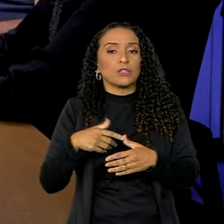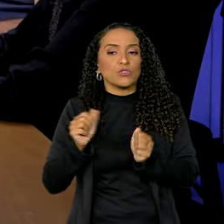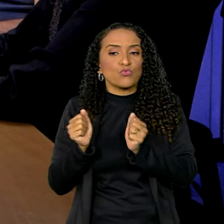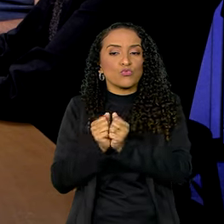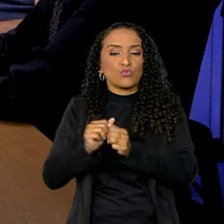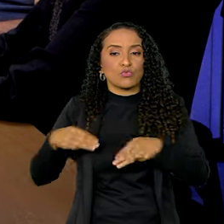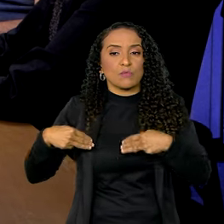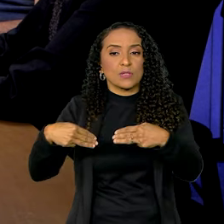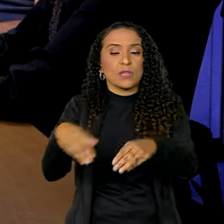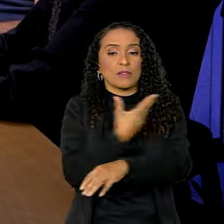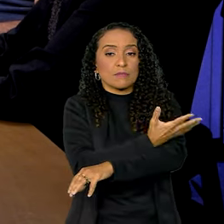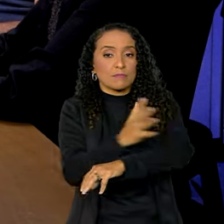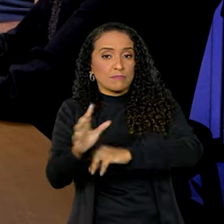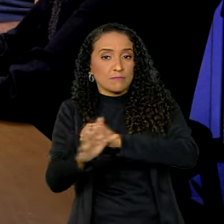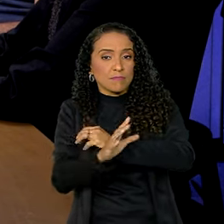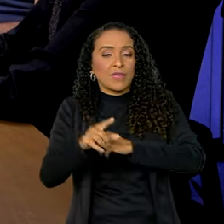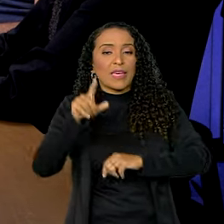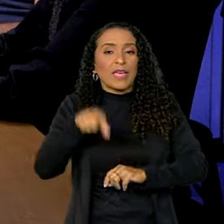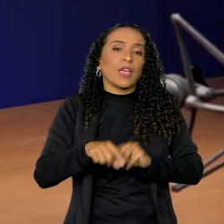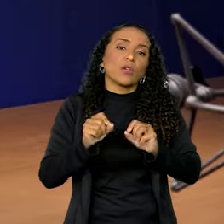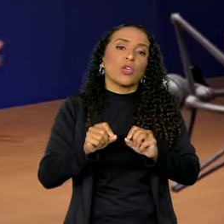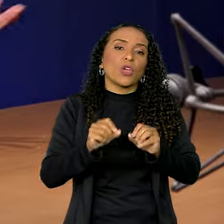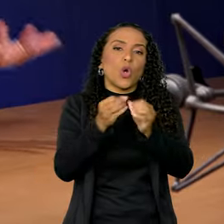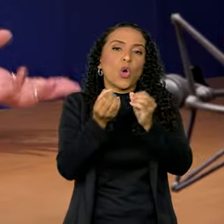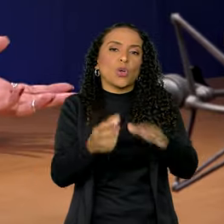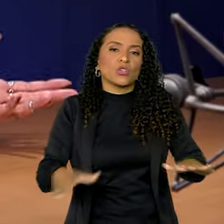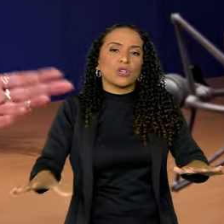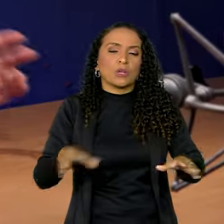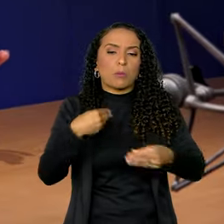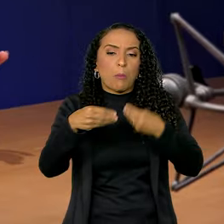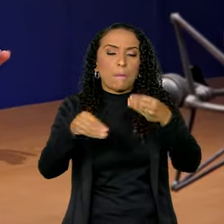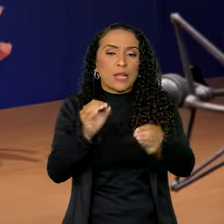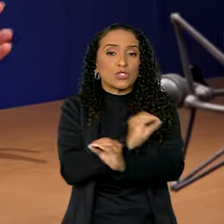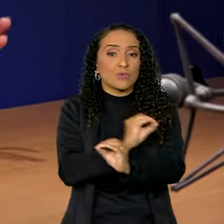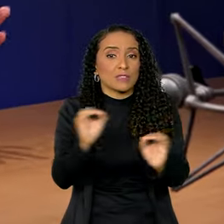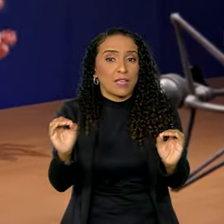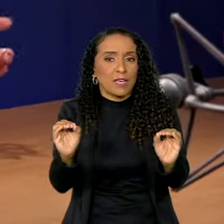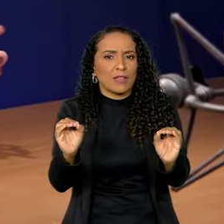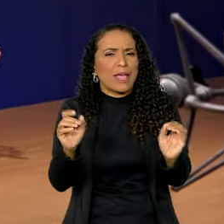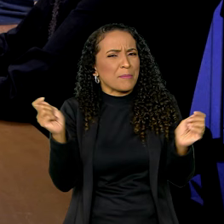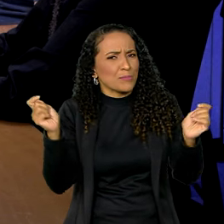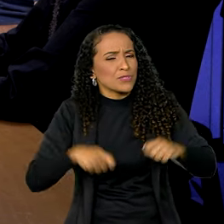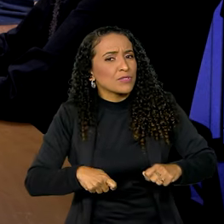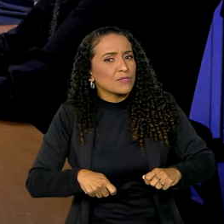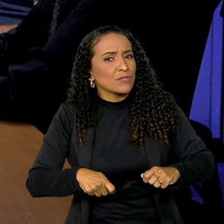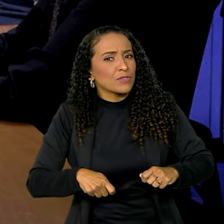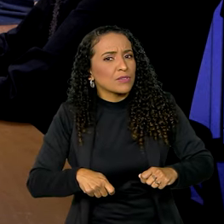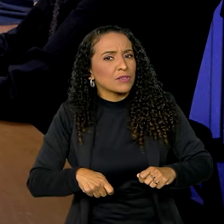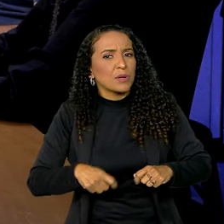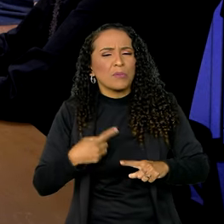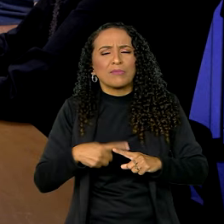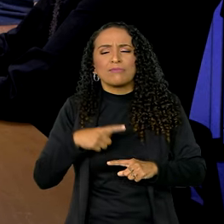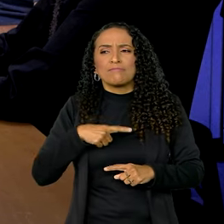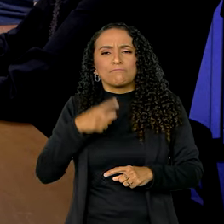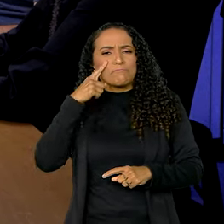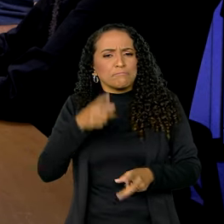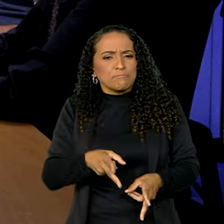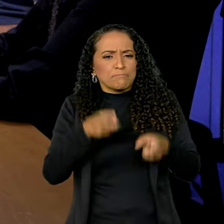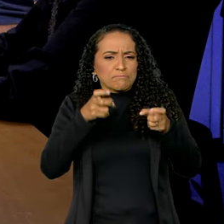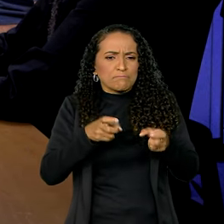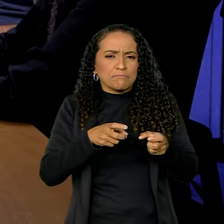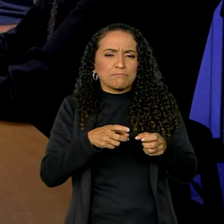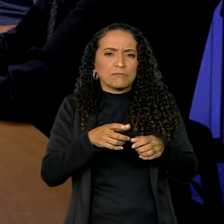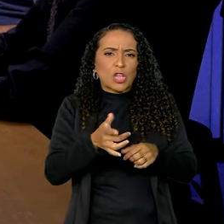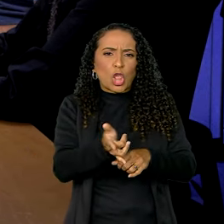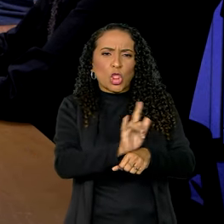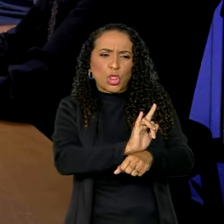Ministério do meio ambiente né Turra que é o oceano sem plástico é possível que a gente tem visto né uns